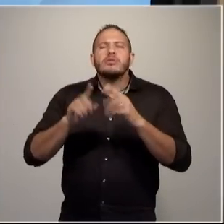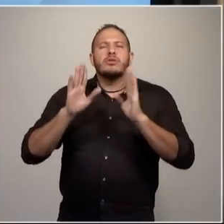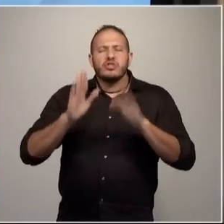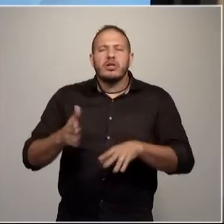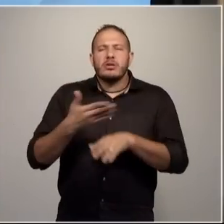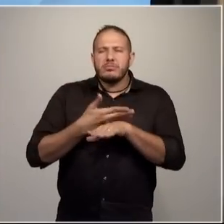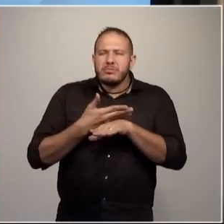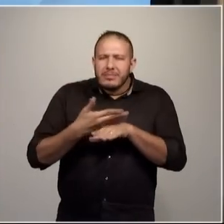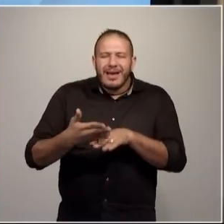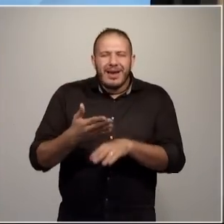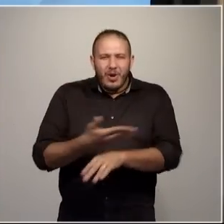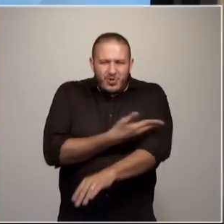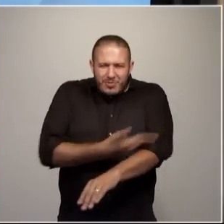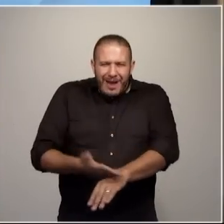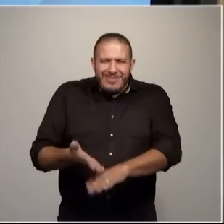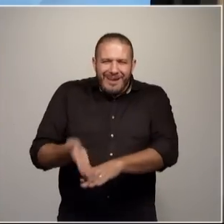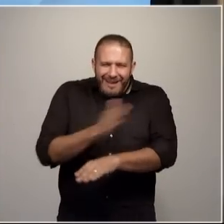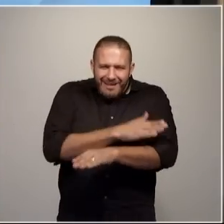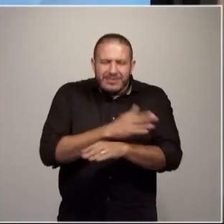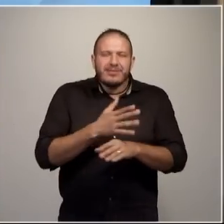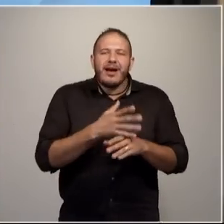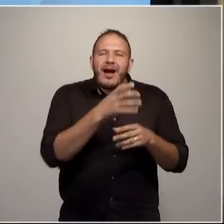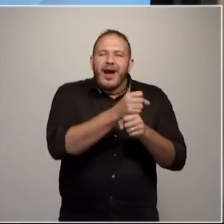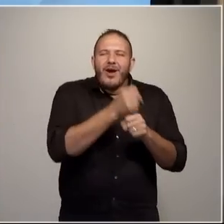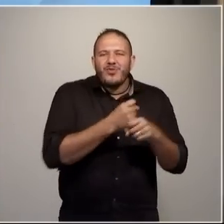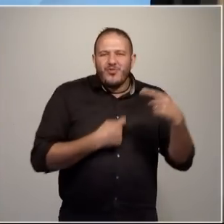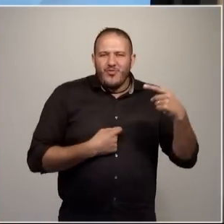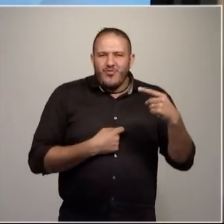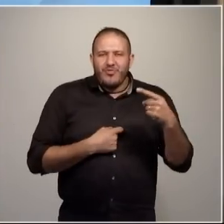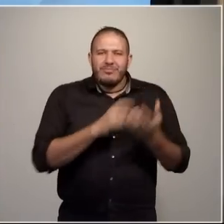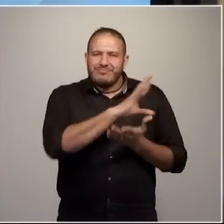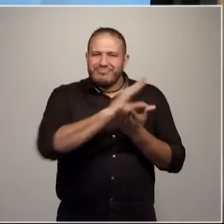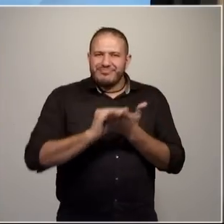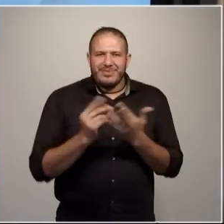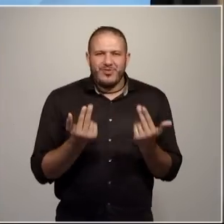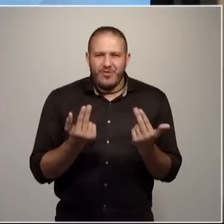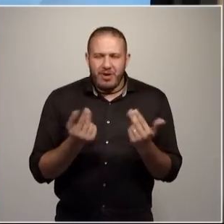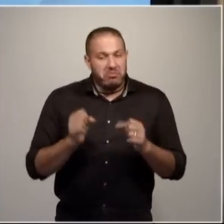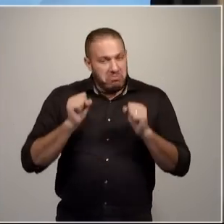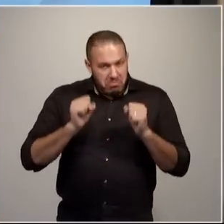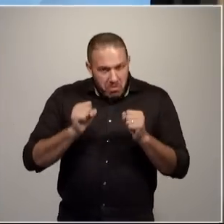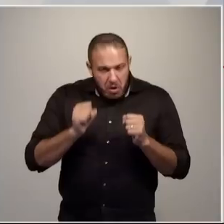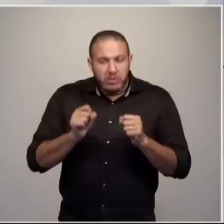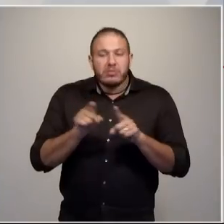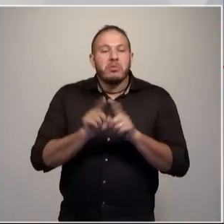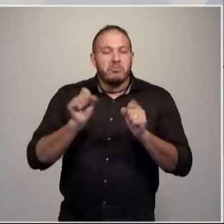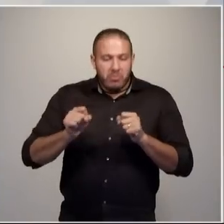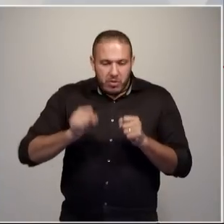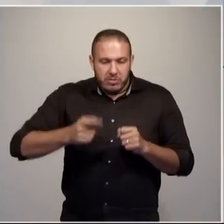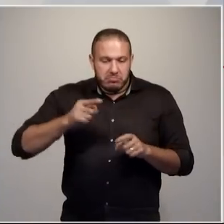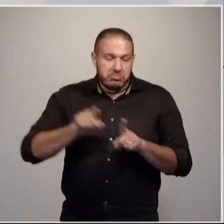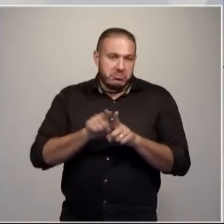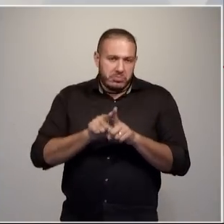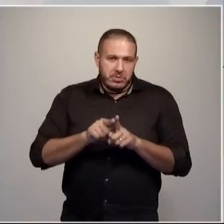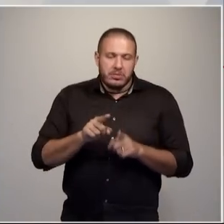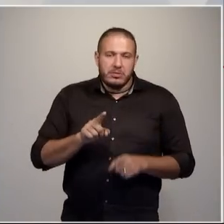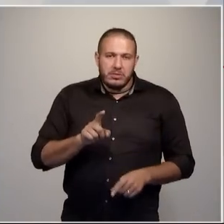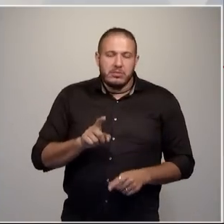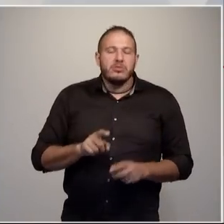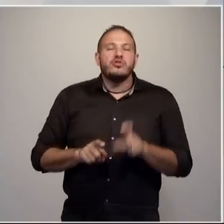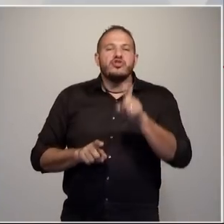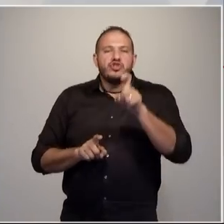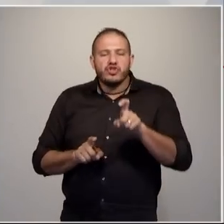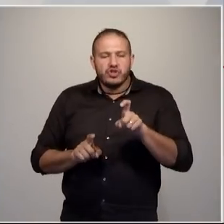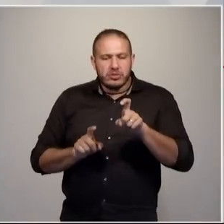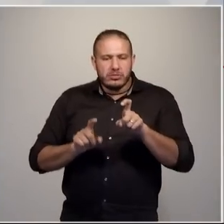1. Tá? Então, eu posso fazer primeiro x e depois